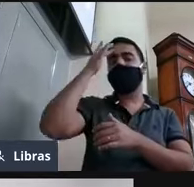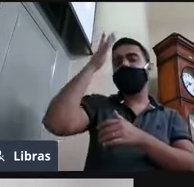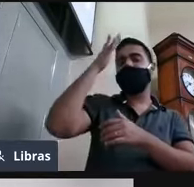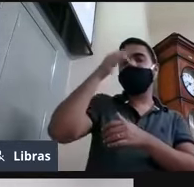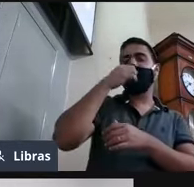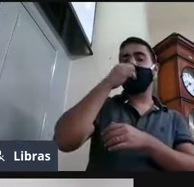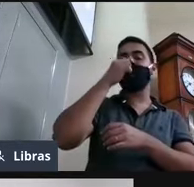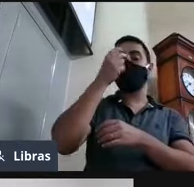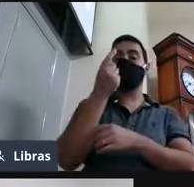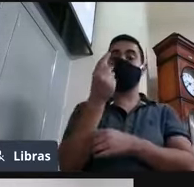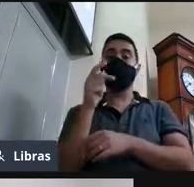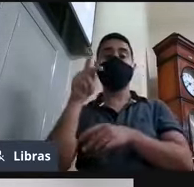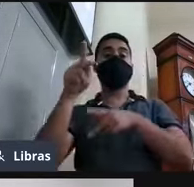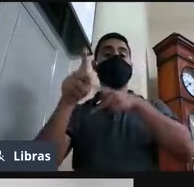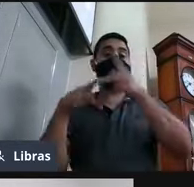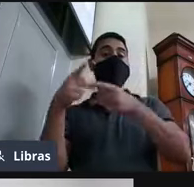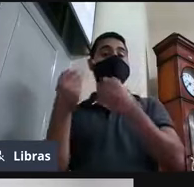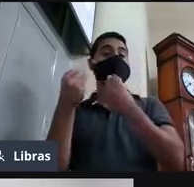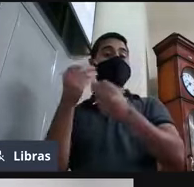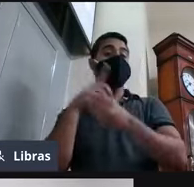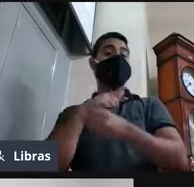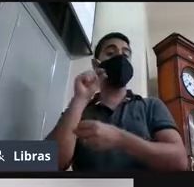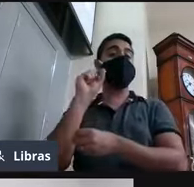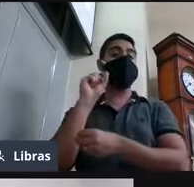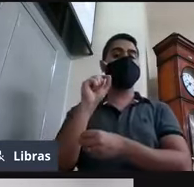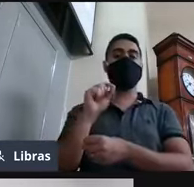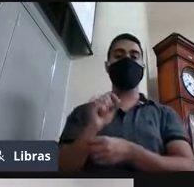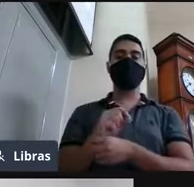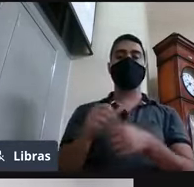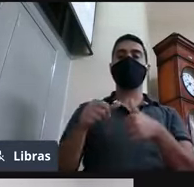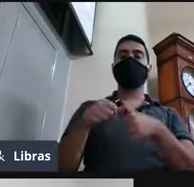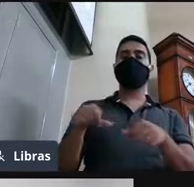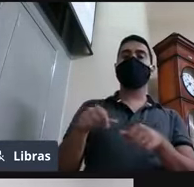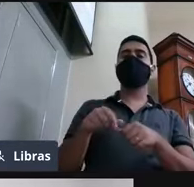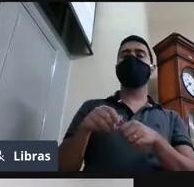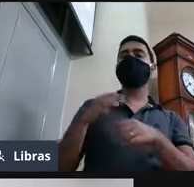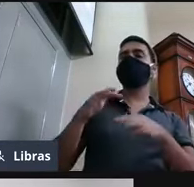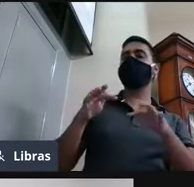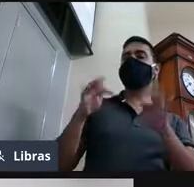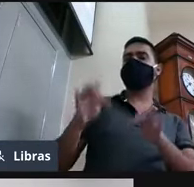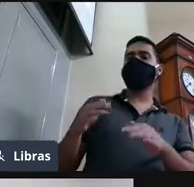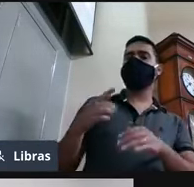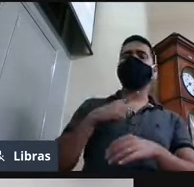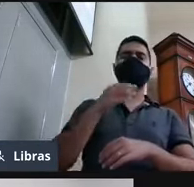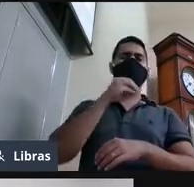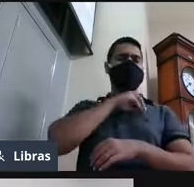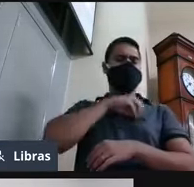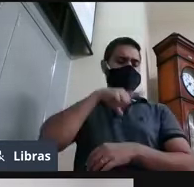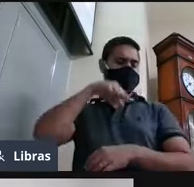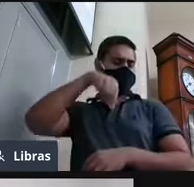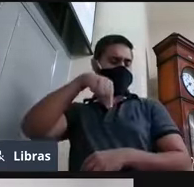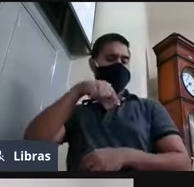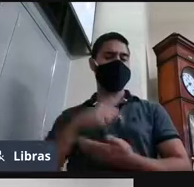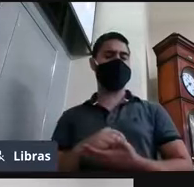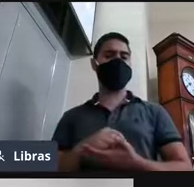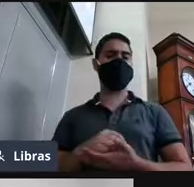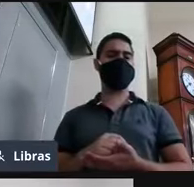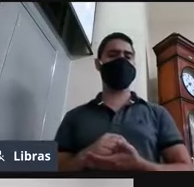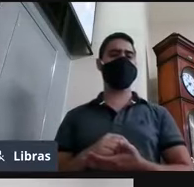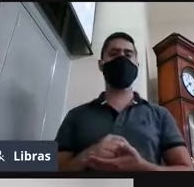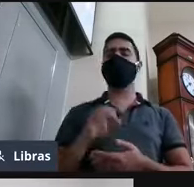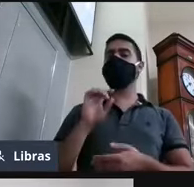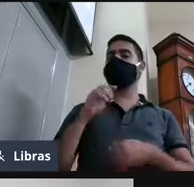é do povo. Nós temos que ficar satisfeitos, Celcinho, com aquilo que ganhamos aqui. O restante, a nossa missão